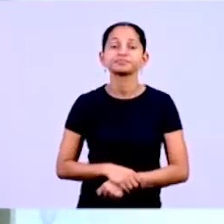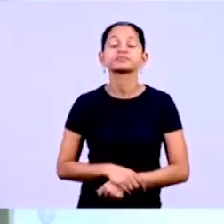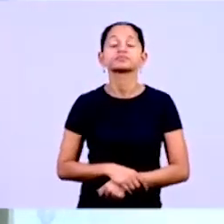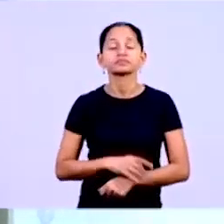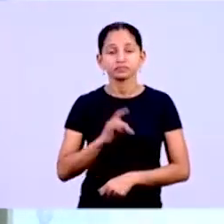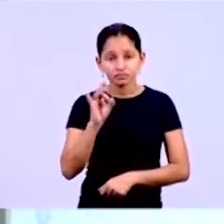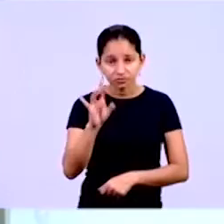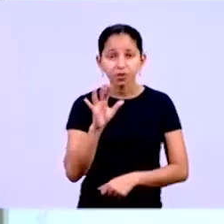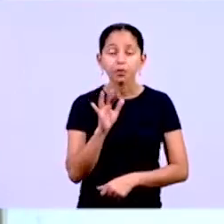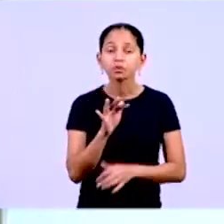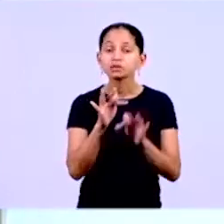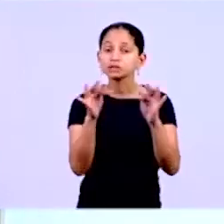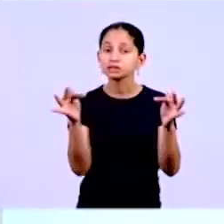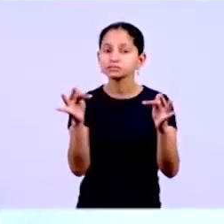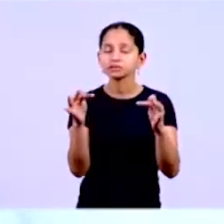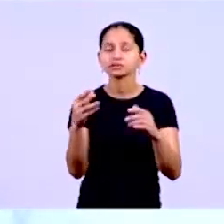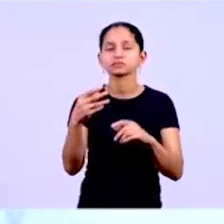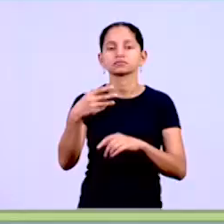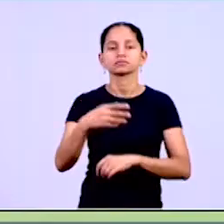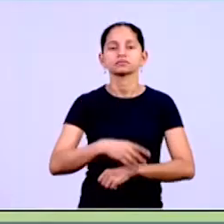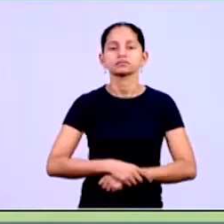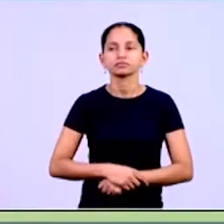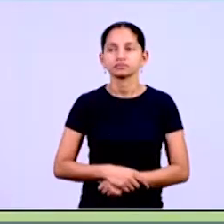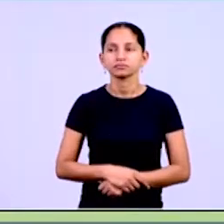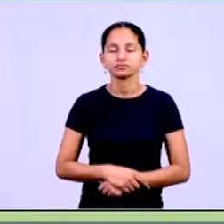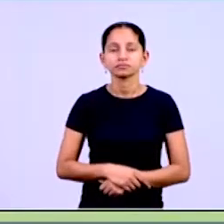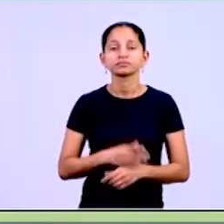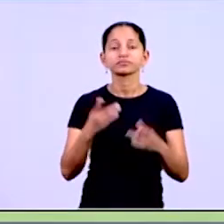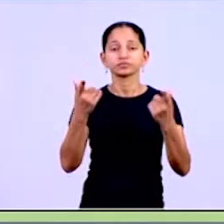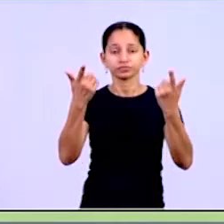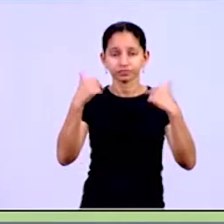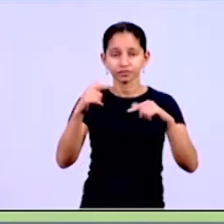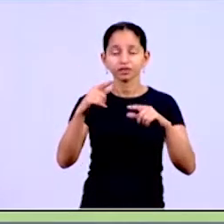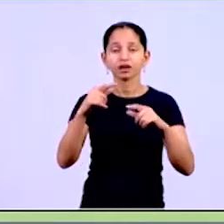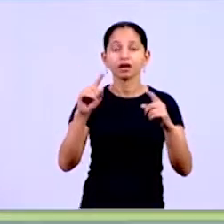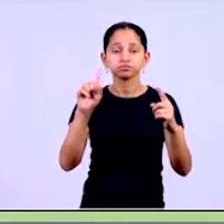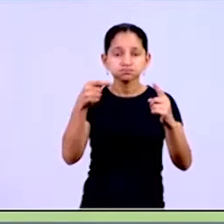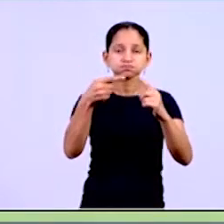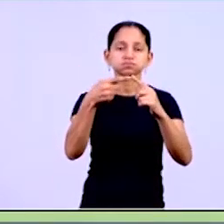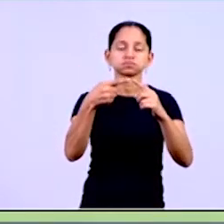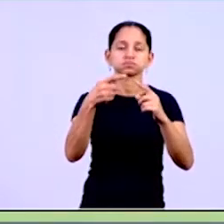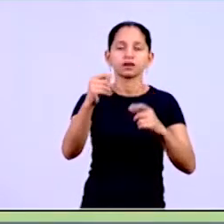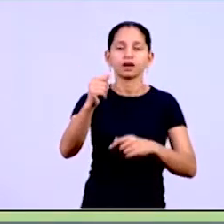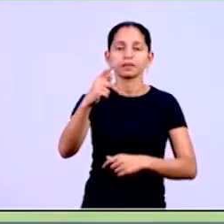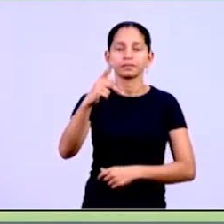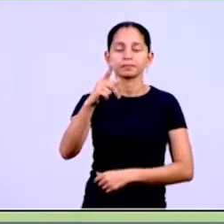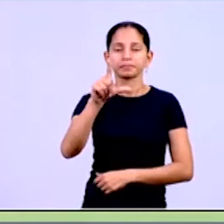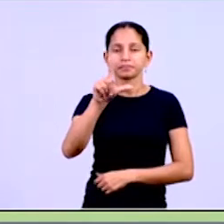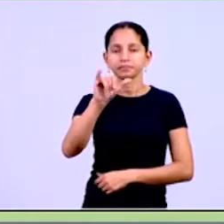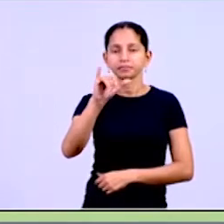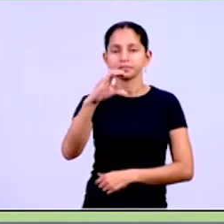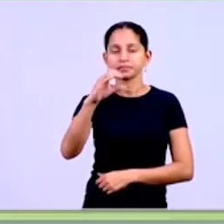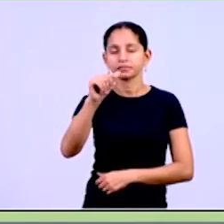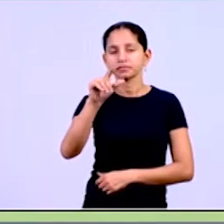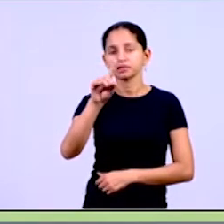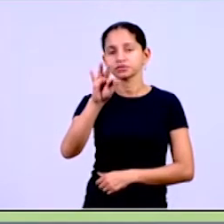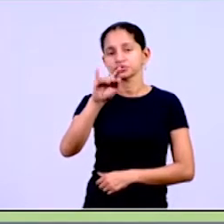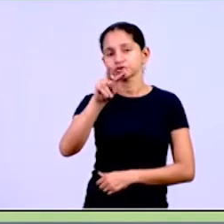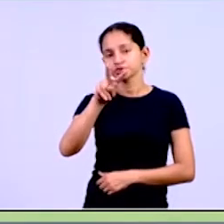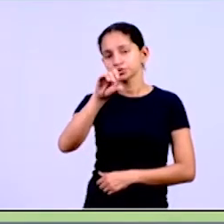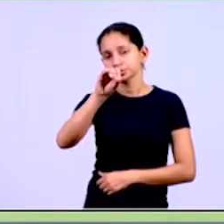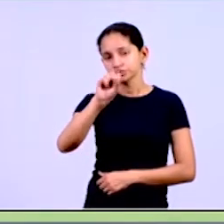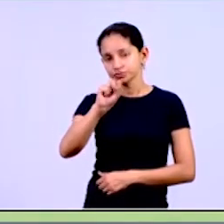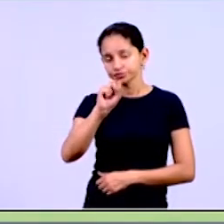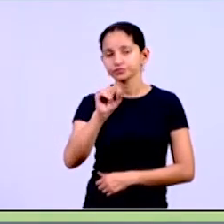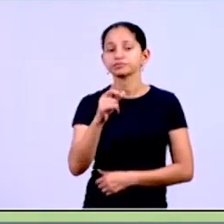são os softwares básicos. Vamos agora para os softwares aplicativos, né? Nós temos 3 tipos. É o software